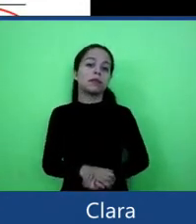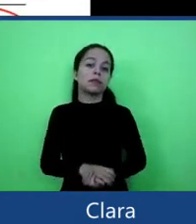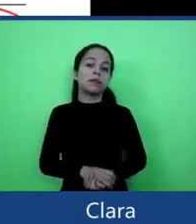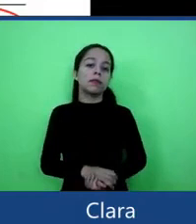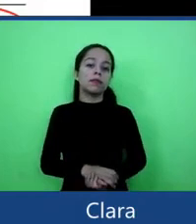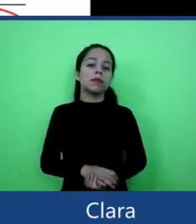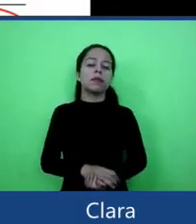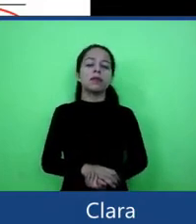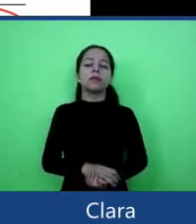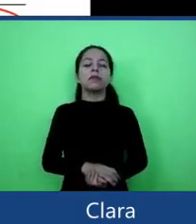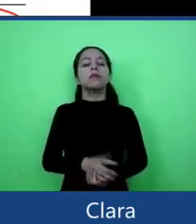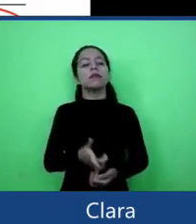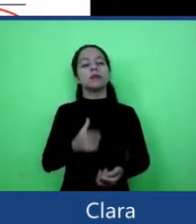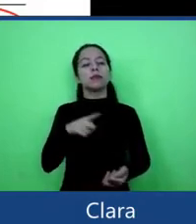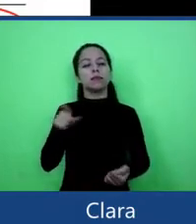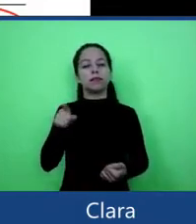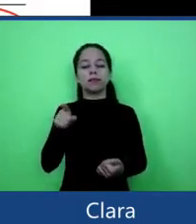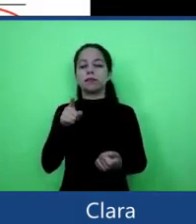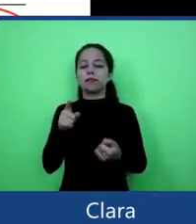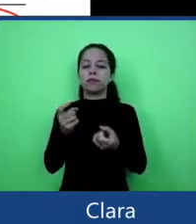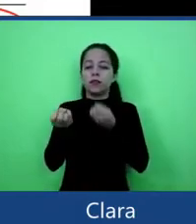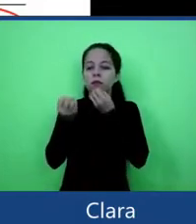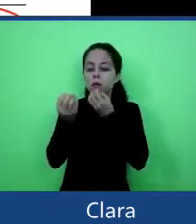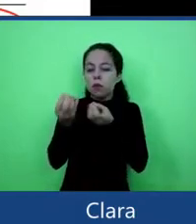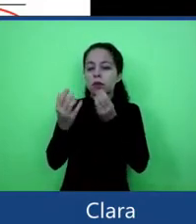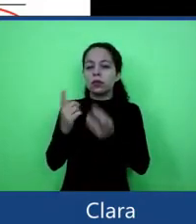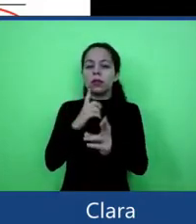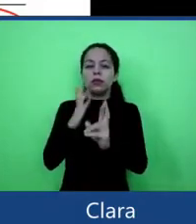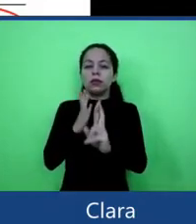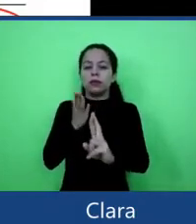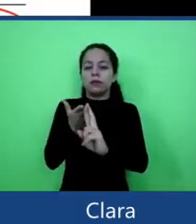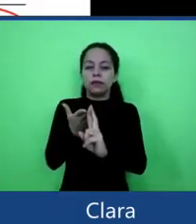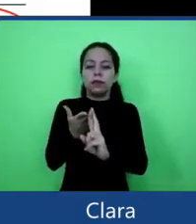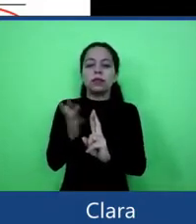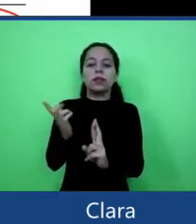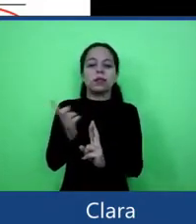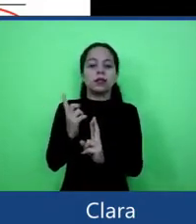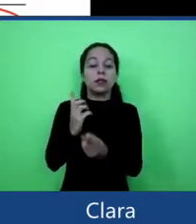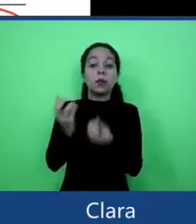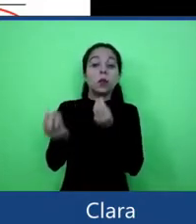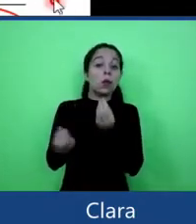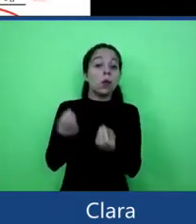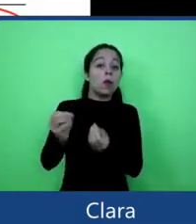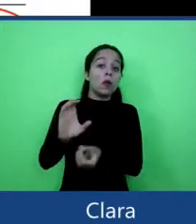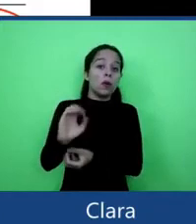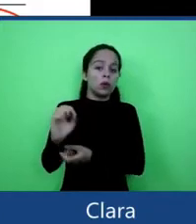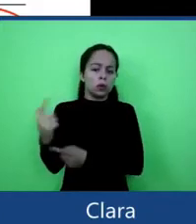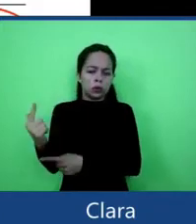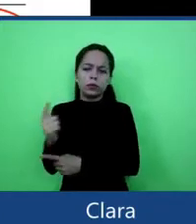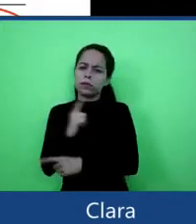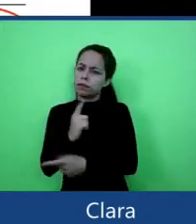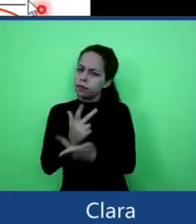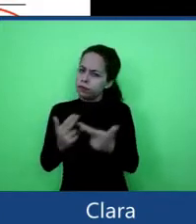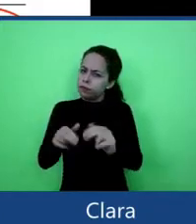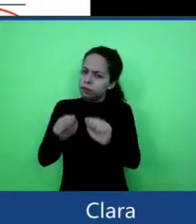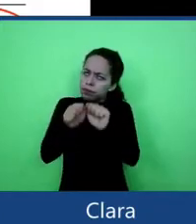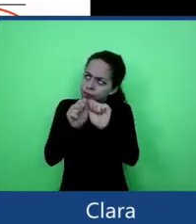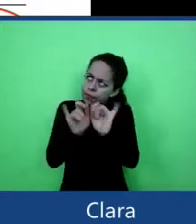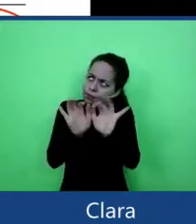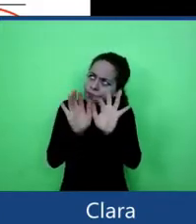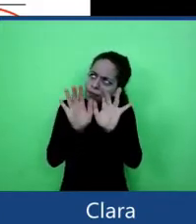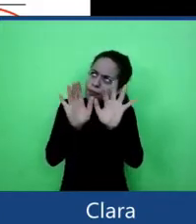a gente tem fontes, tem sumidouros de carbono, e a gente acumulou na atmosfera até